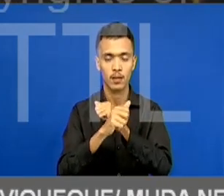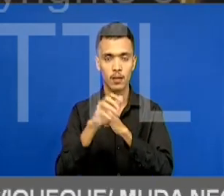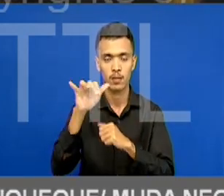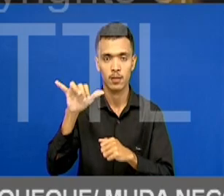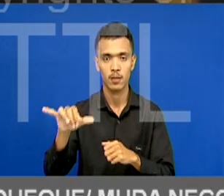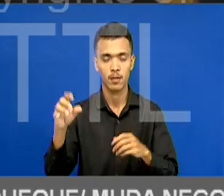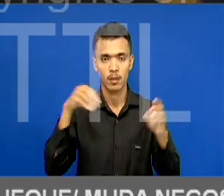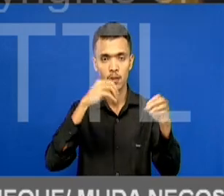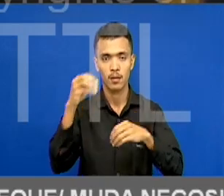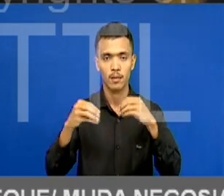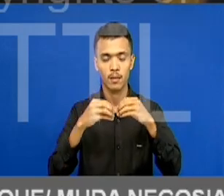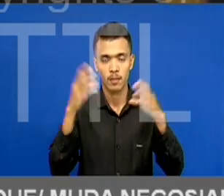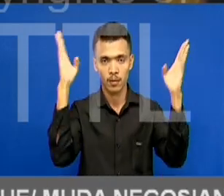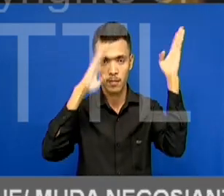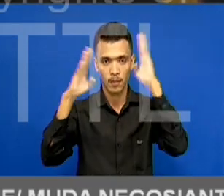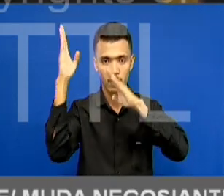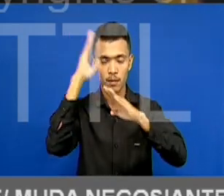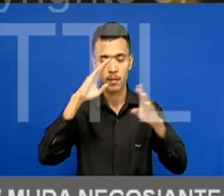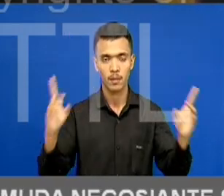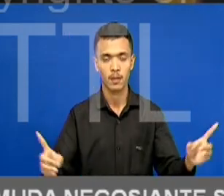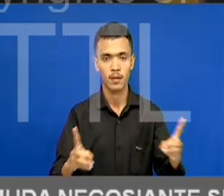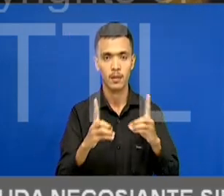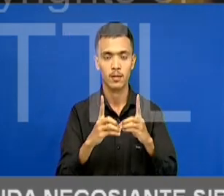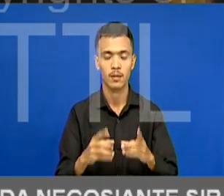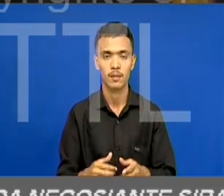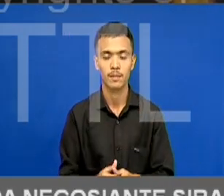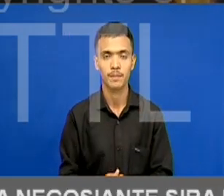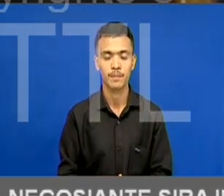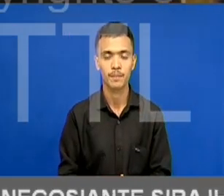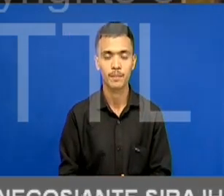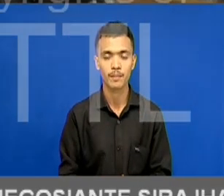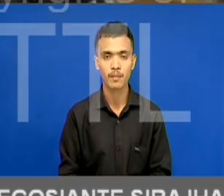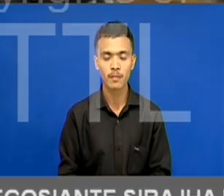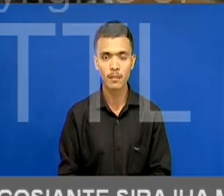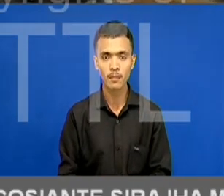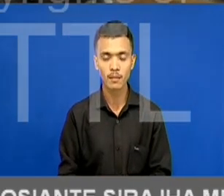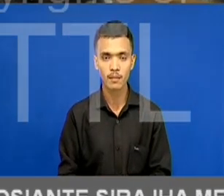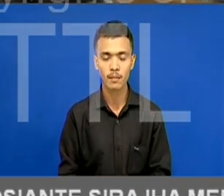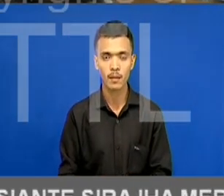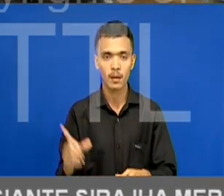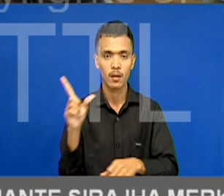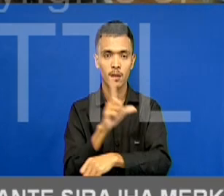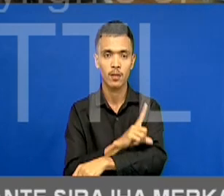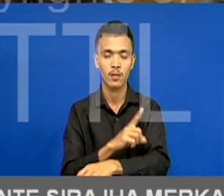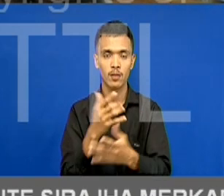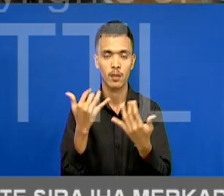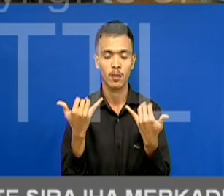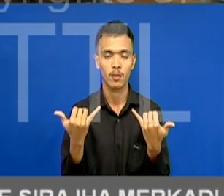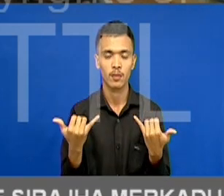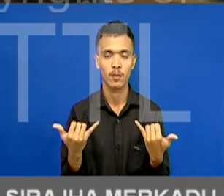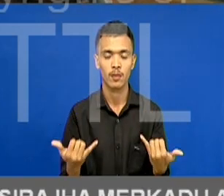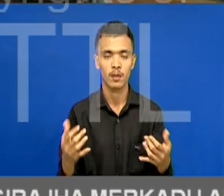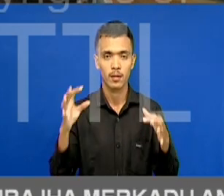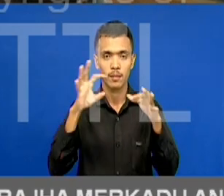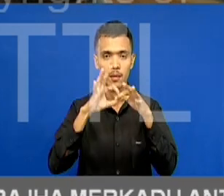hasur. Sa rekomendasaun itu makari di referal sira hatoba iha. Dia iya loren da oin asunto da oin nebe membro